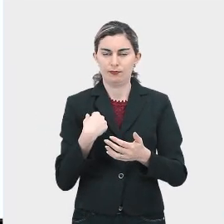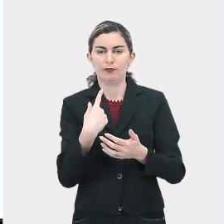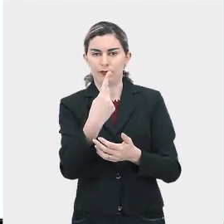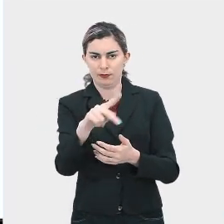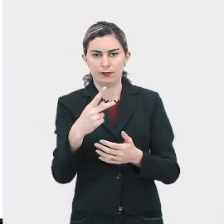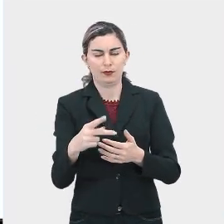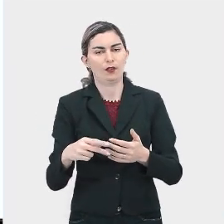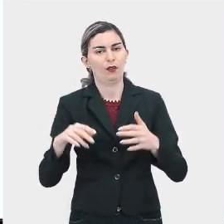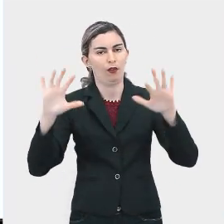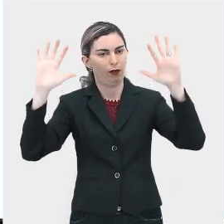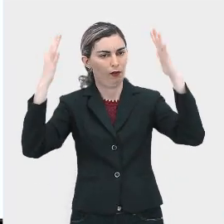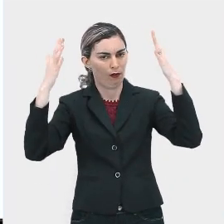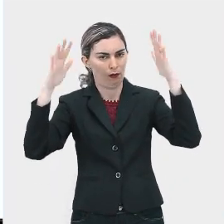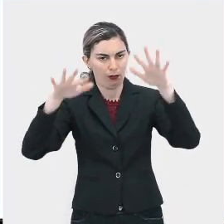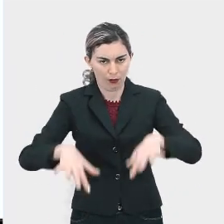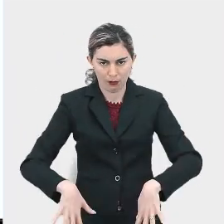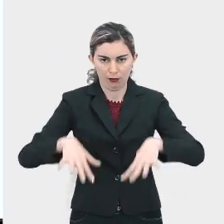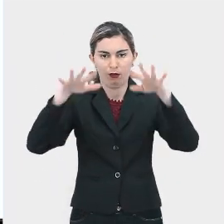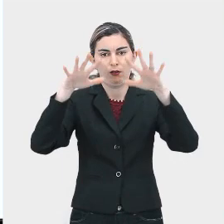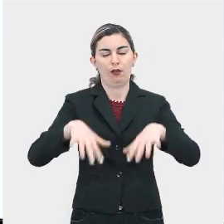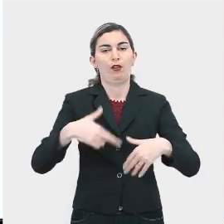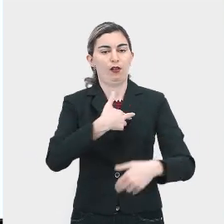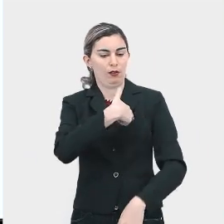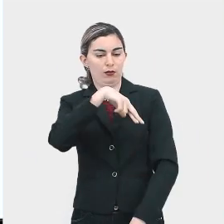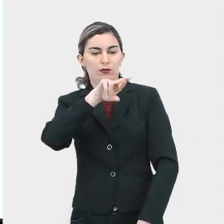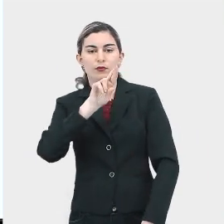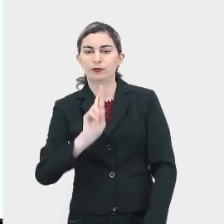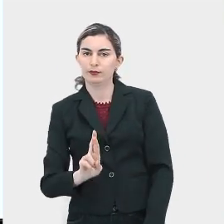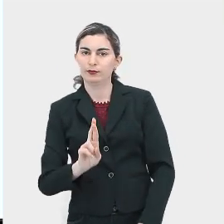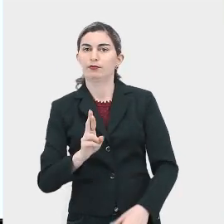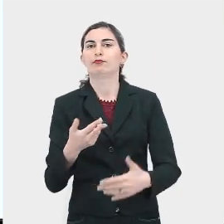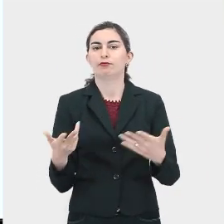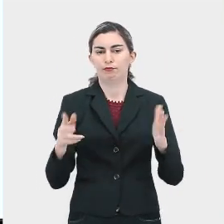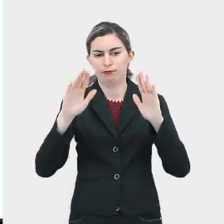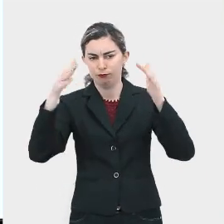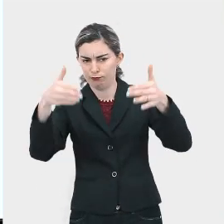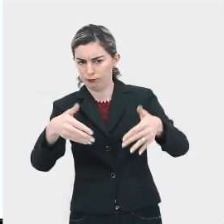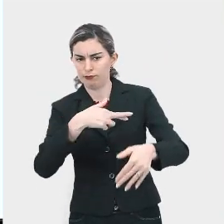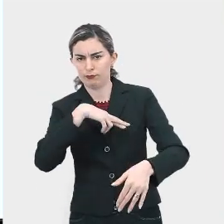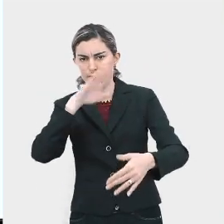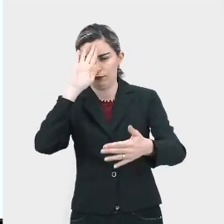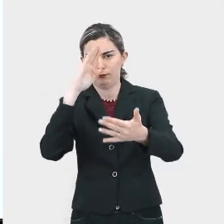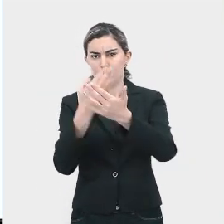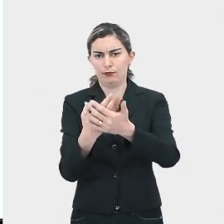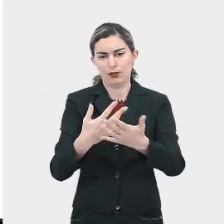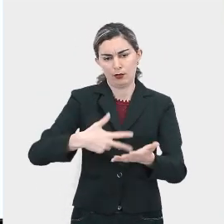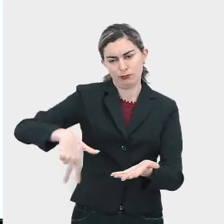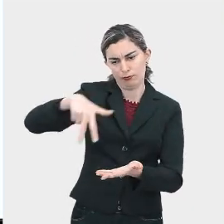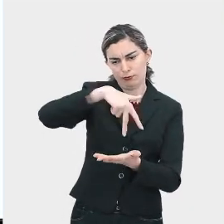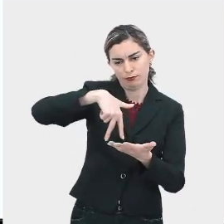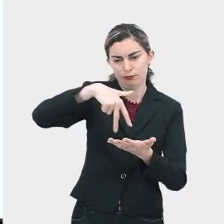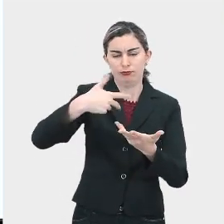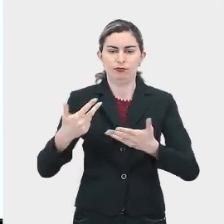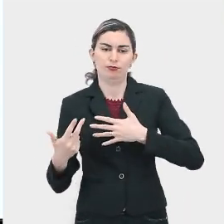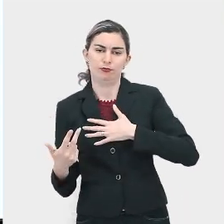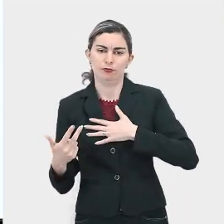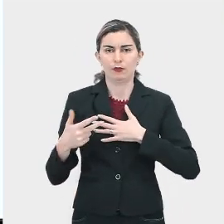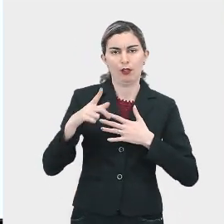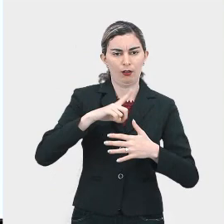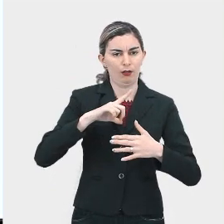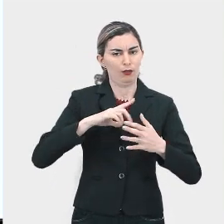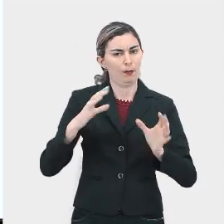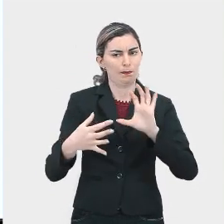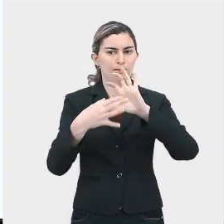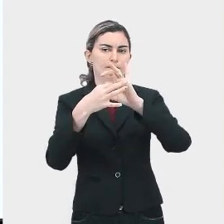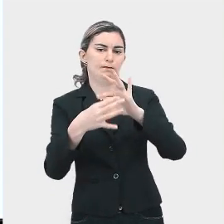das danças milenares, eles estavam muito mais atreladas à religiosidade. Acreditava-se que por meio das danças existia